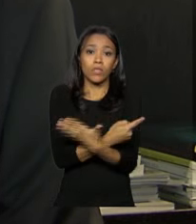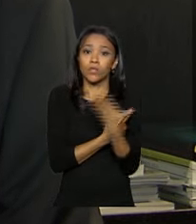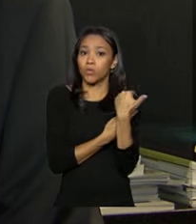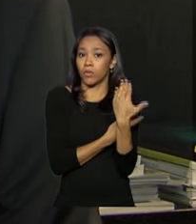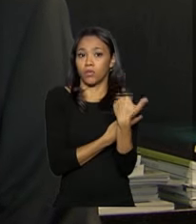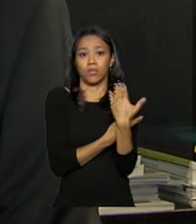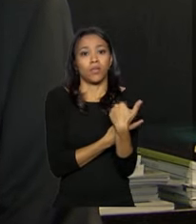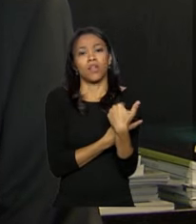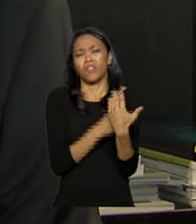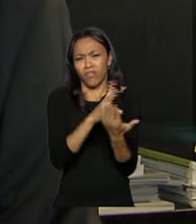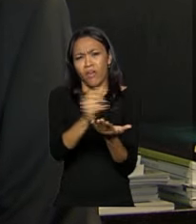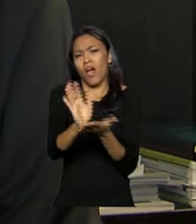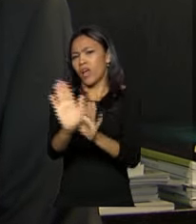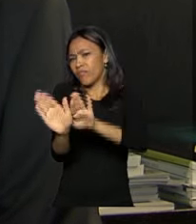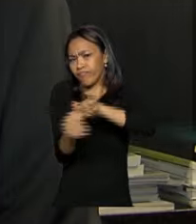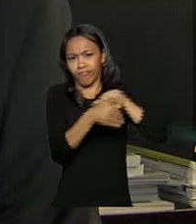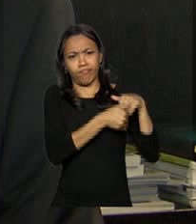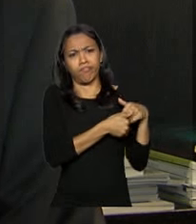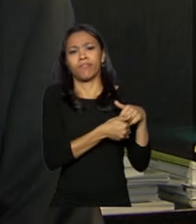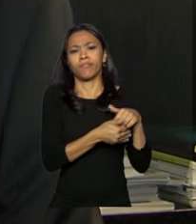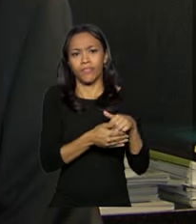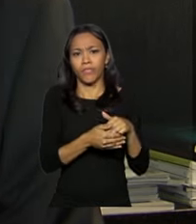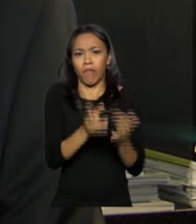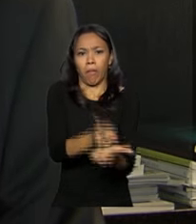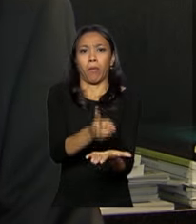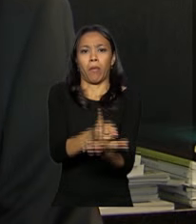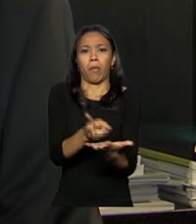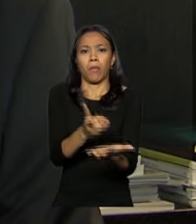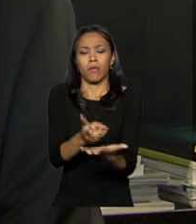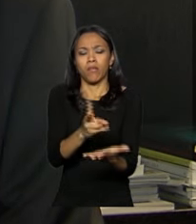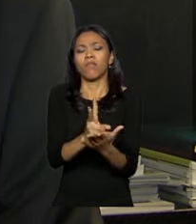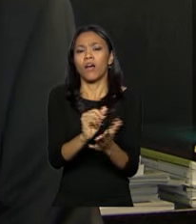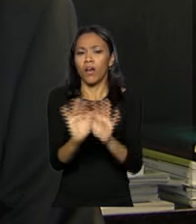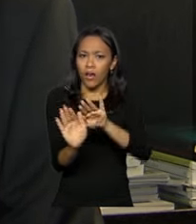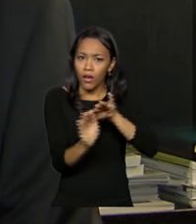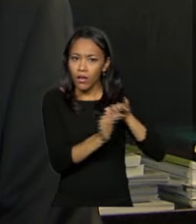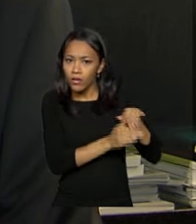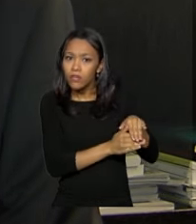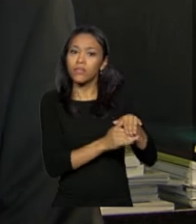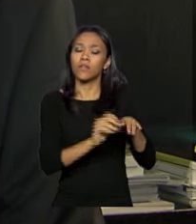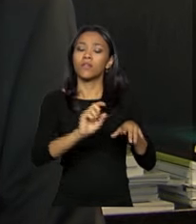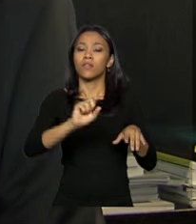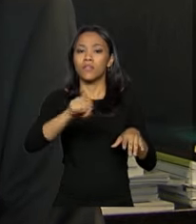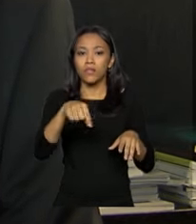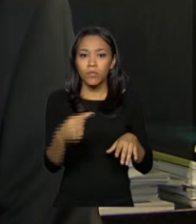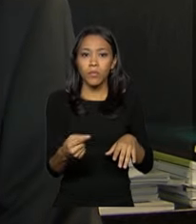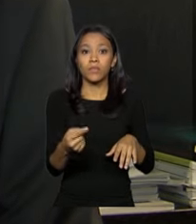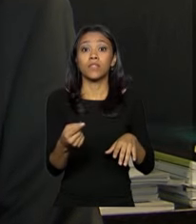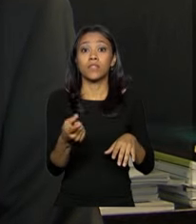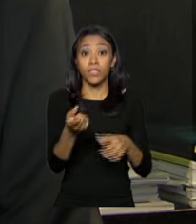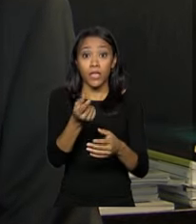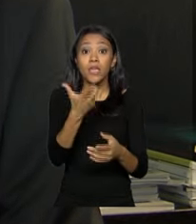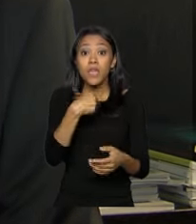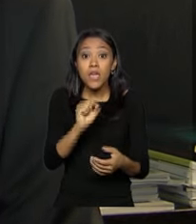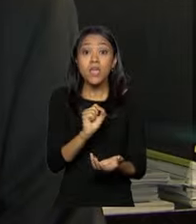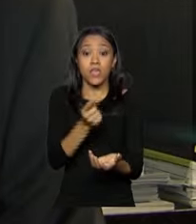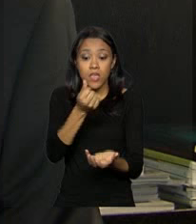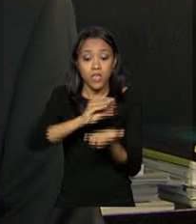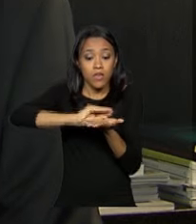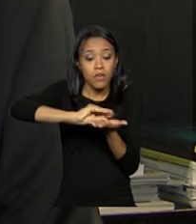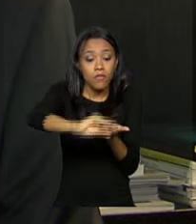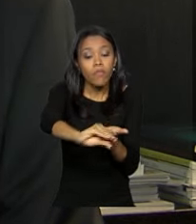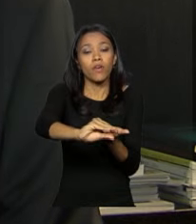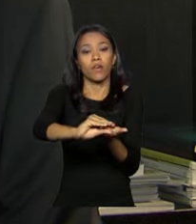são passageiras aqui no Brasil. Elas dão a volta e depois quem investe no Brasil